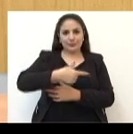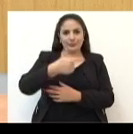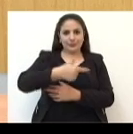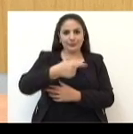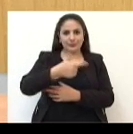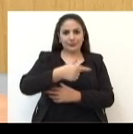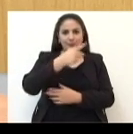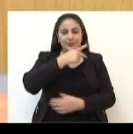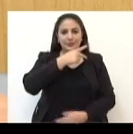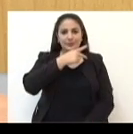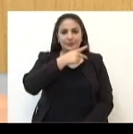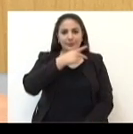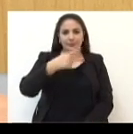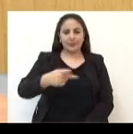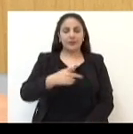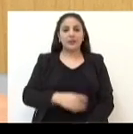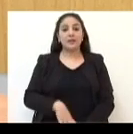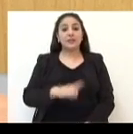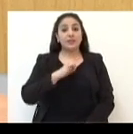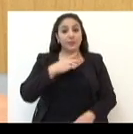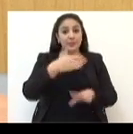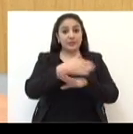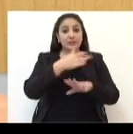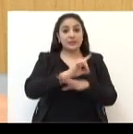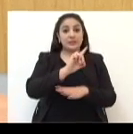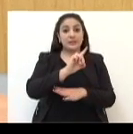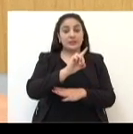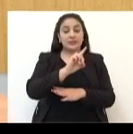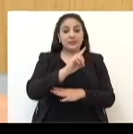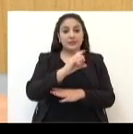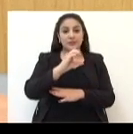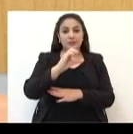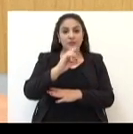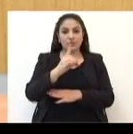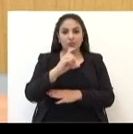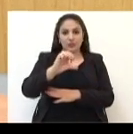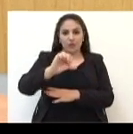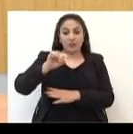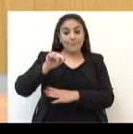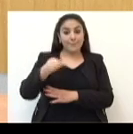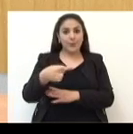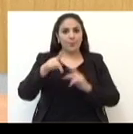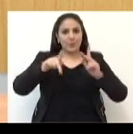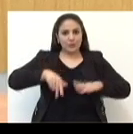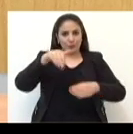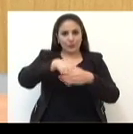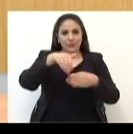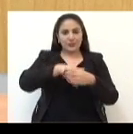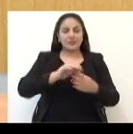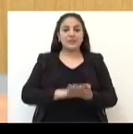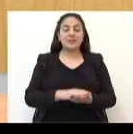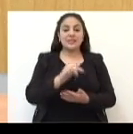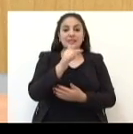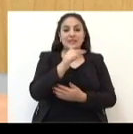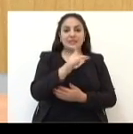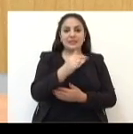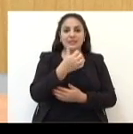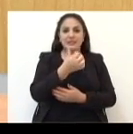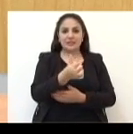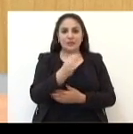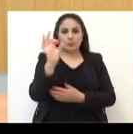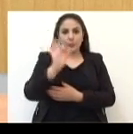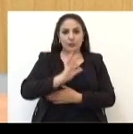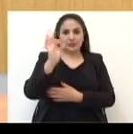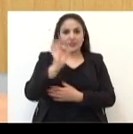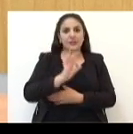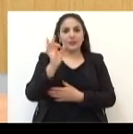pleito contou com a participação de 119 mil eleitores, sendo que mais de 76% dos votos foram a favor